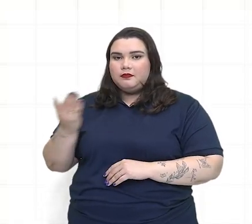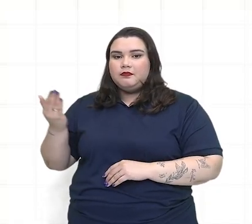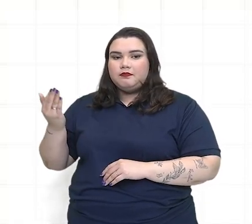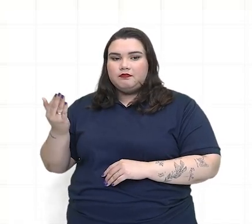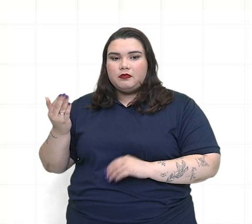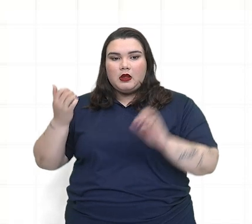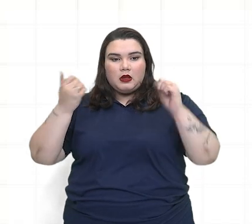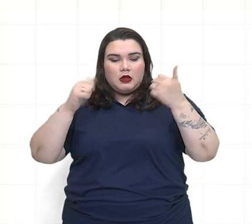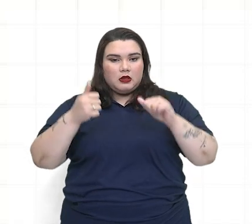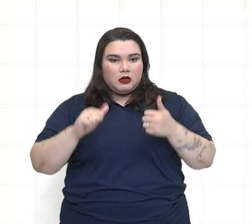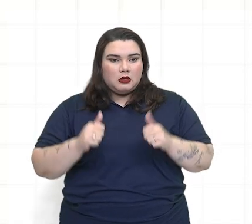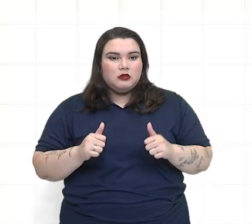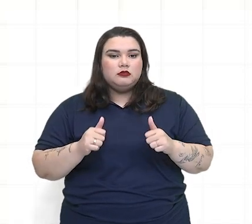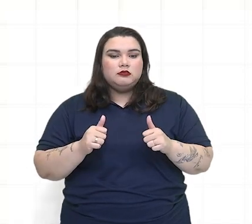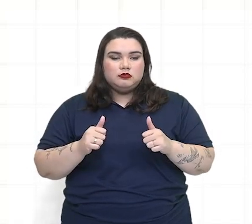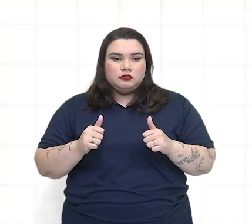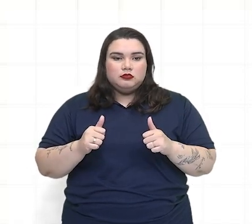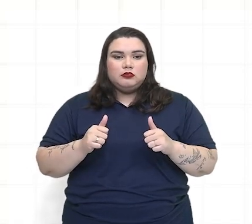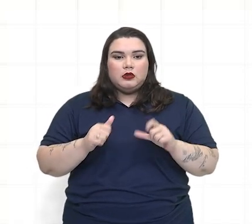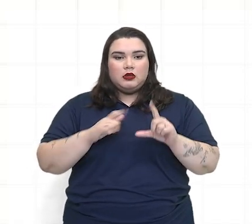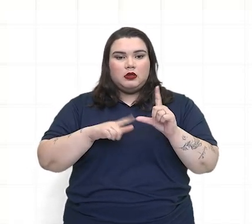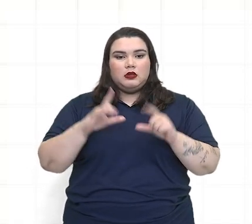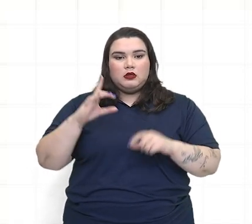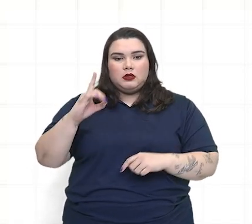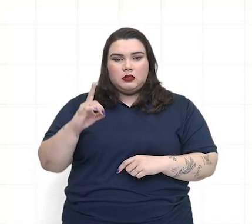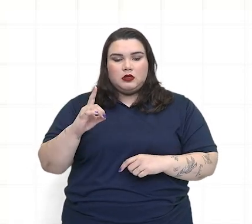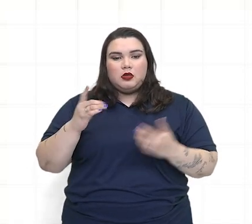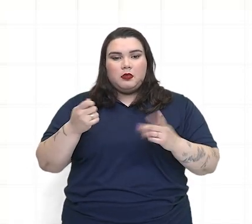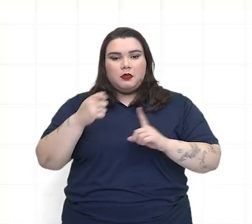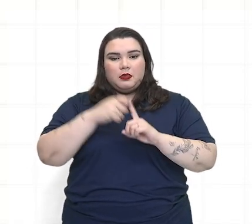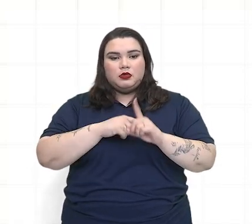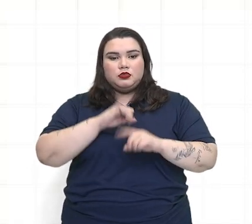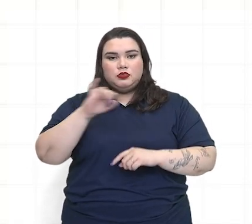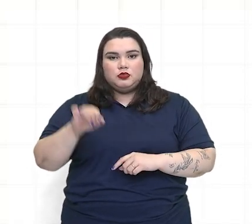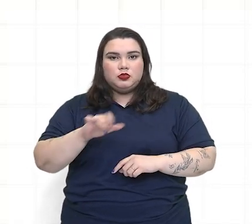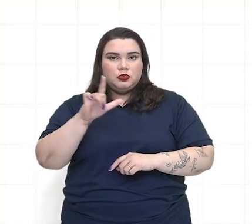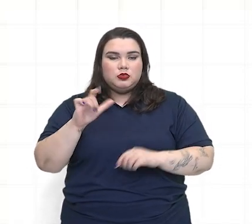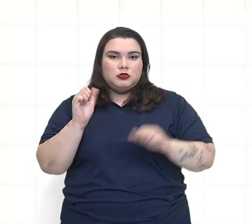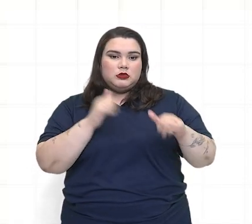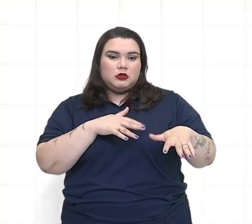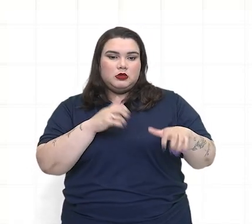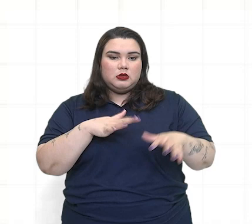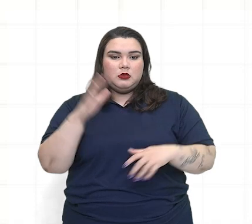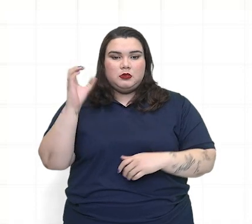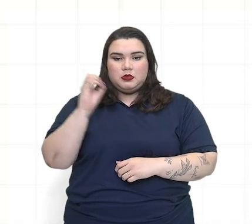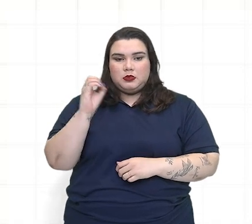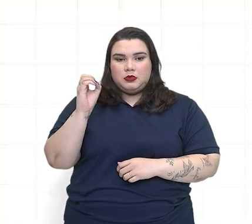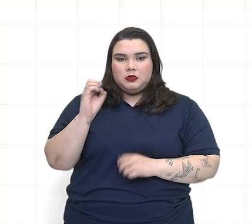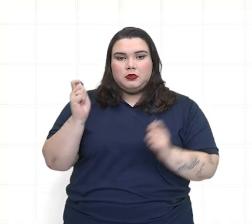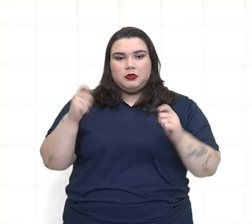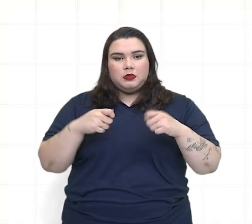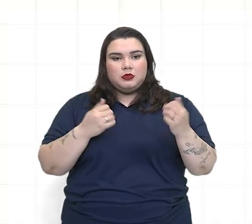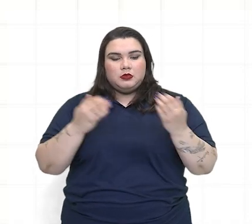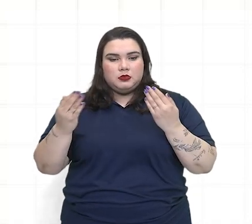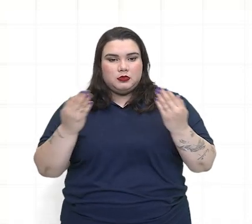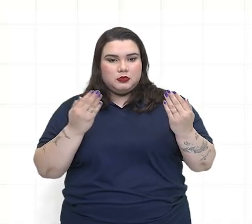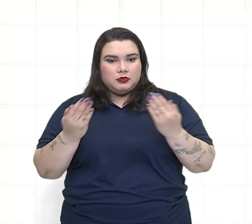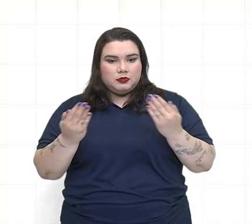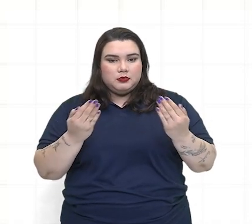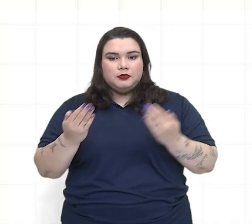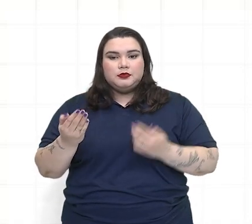a análise feita, né? Alternativa D, julho, setembro e outubro, que podem ser comparados aqui,